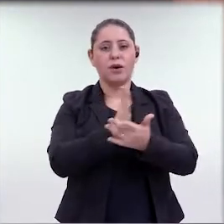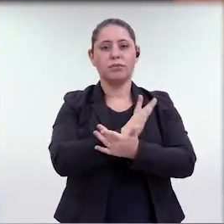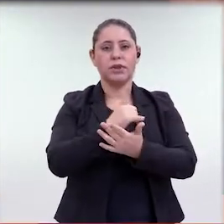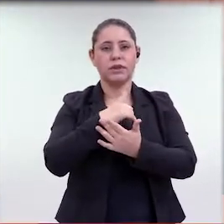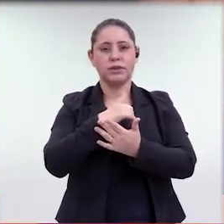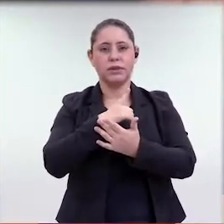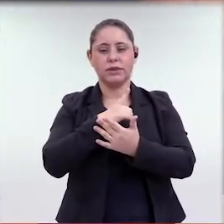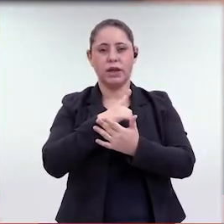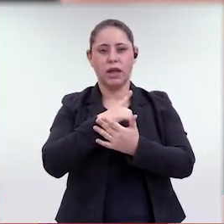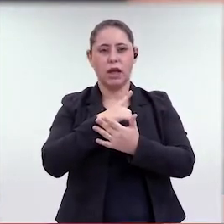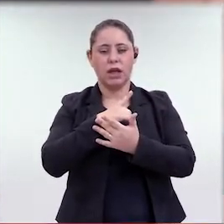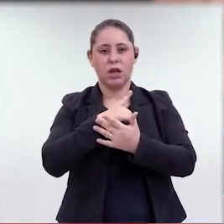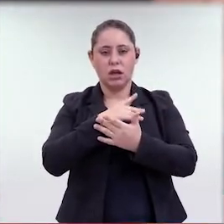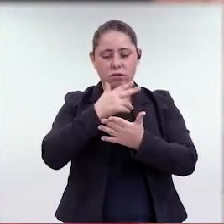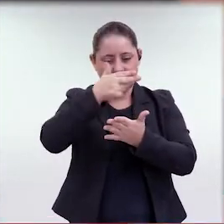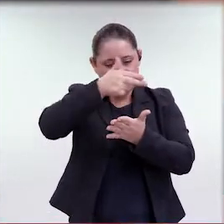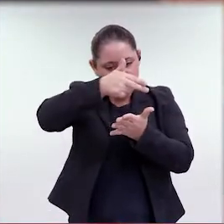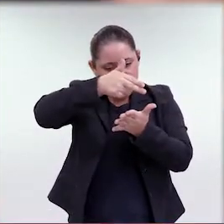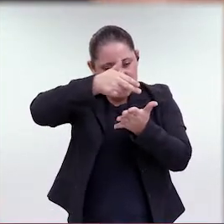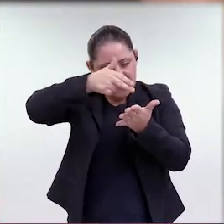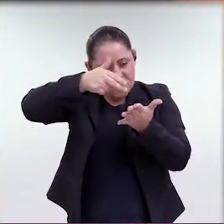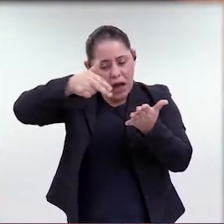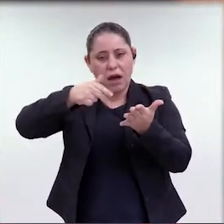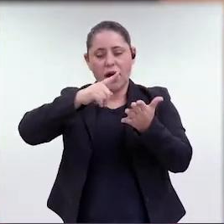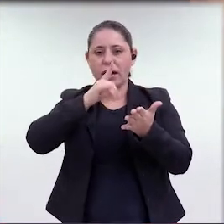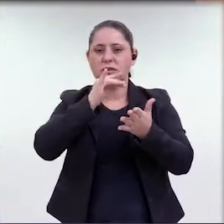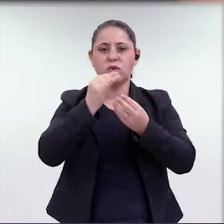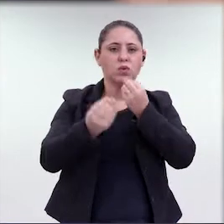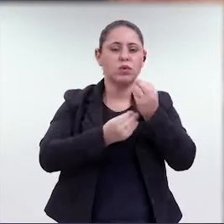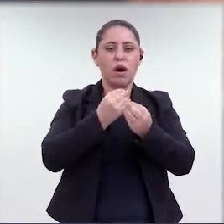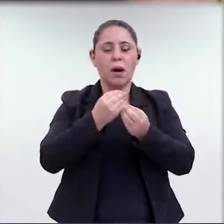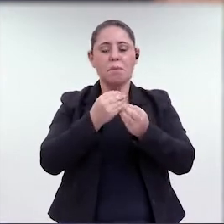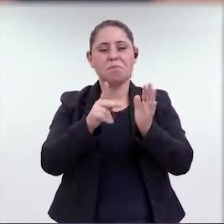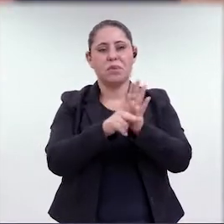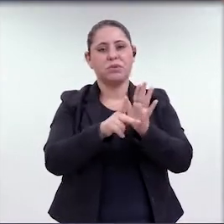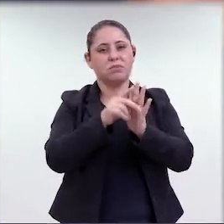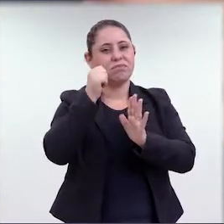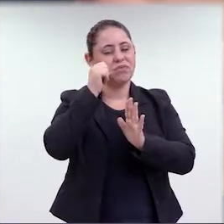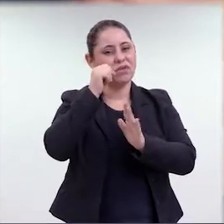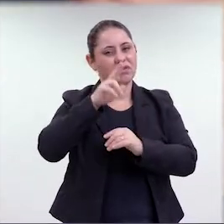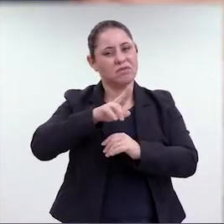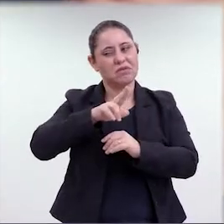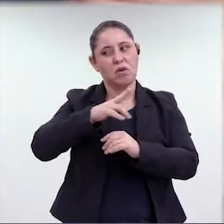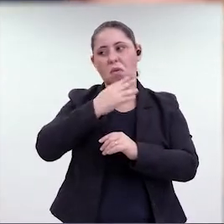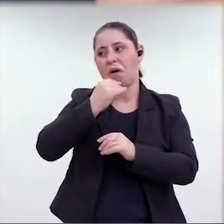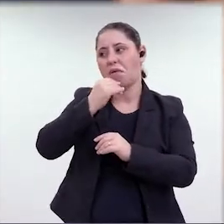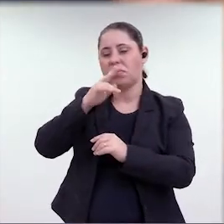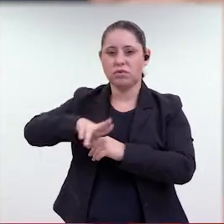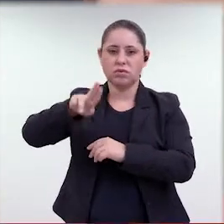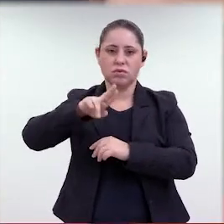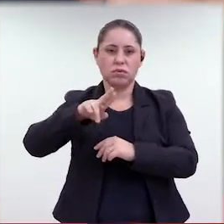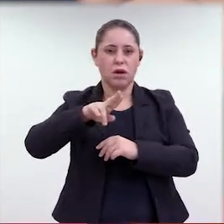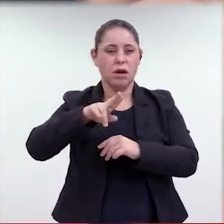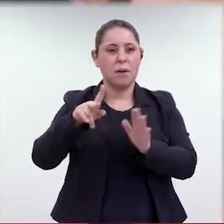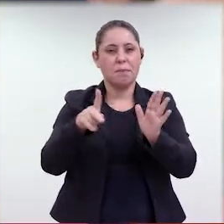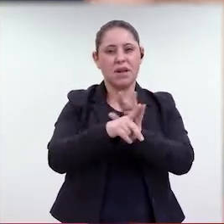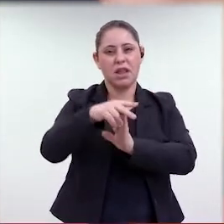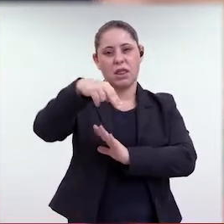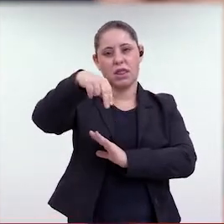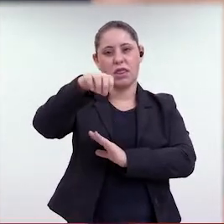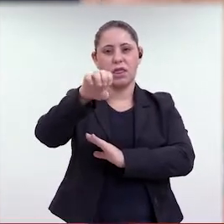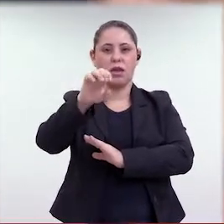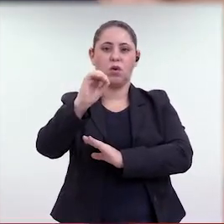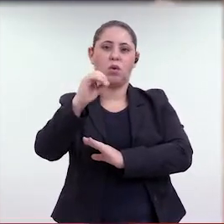umas que são com corte a laser, né? São bem populares, tem gente que está usando, enfim... É um tecido mais próximo